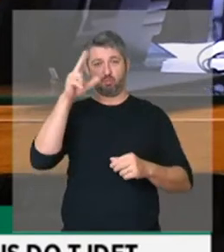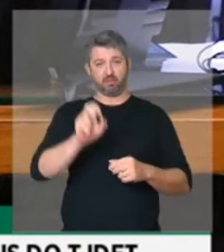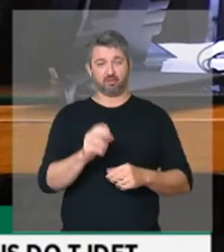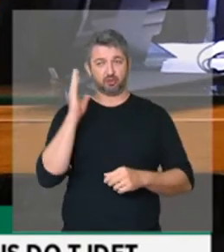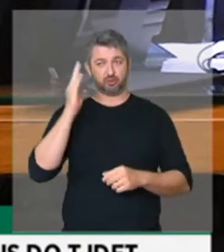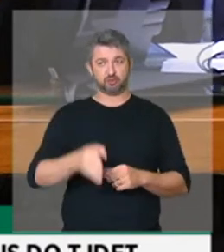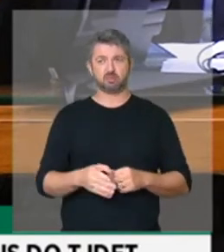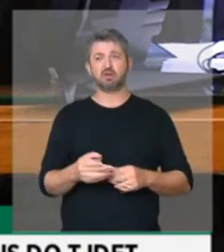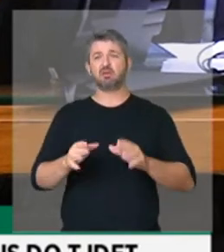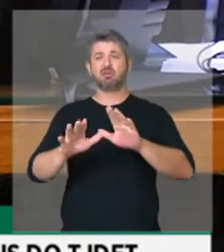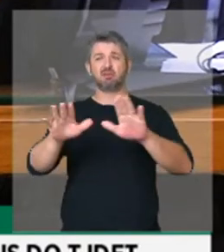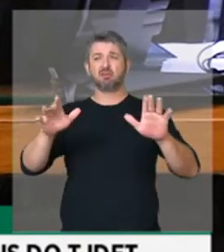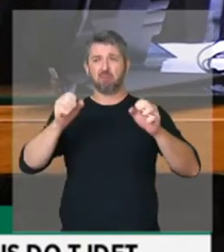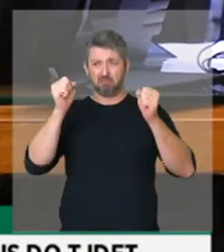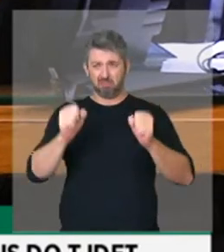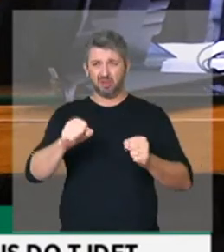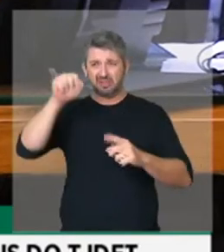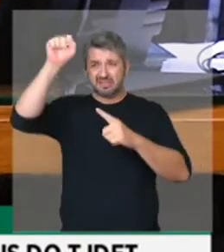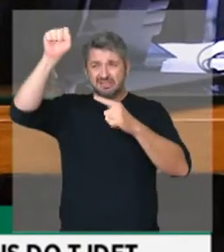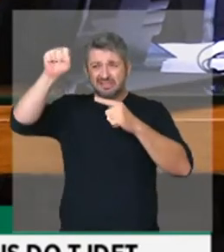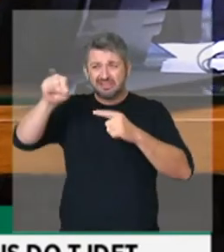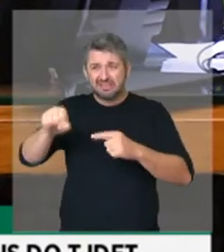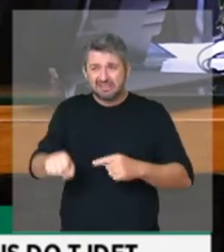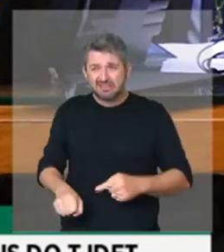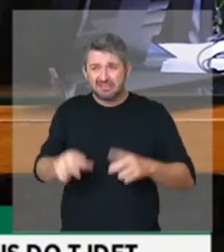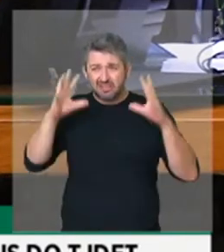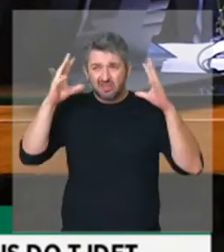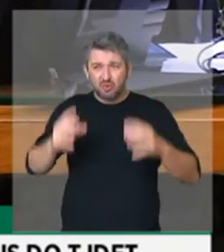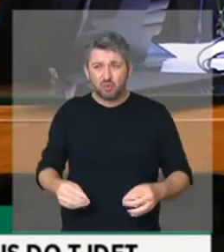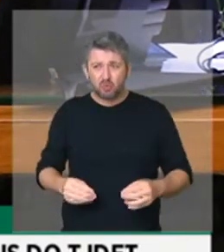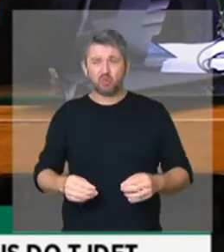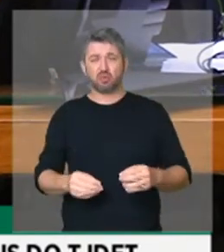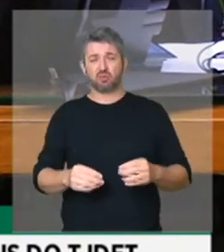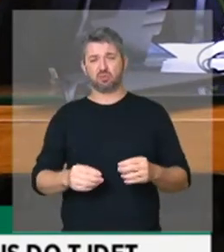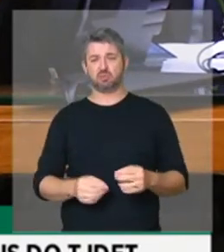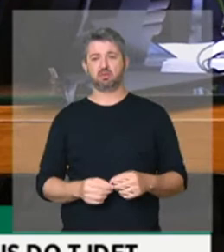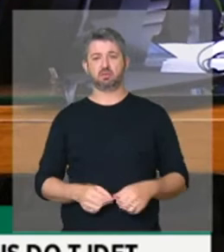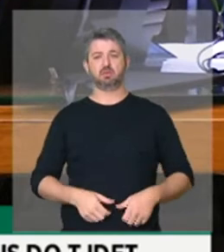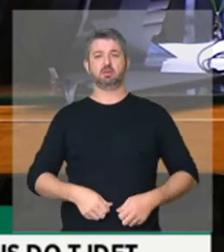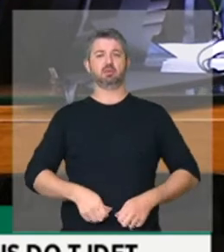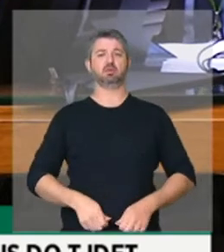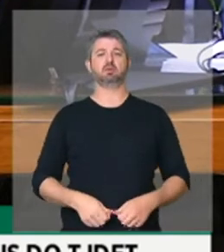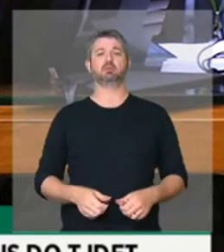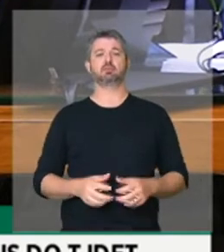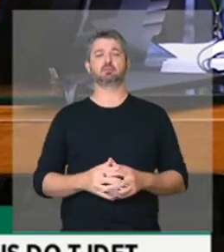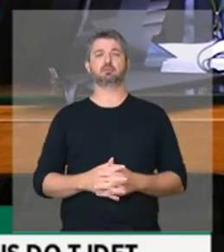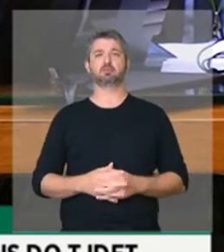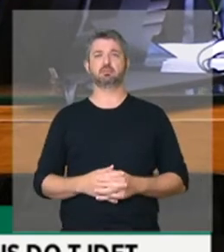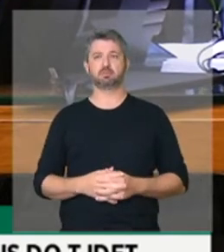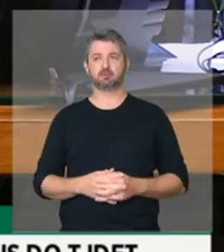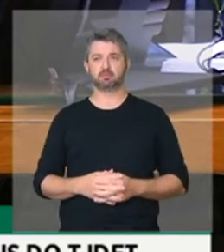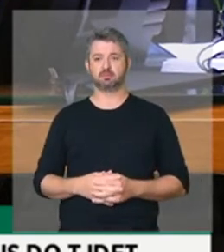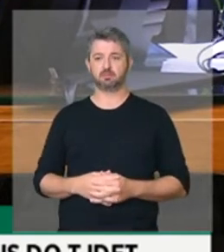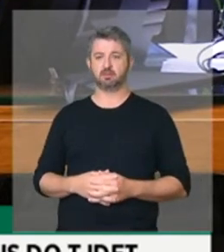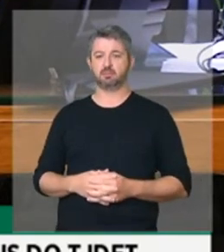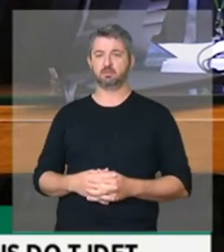Posso colocar sim para todos? Todos estão de acordo com esse projeto consensual?